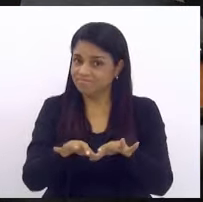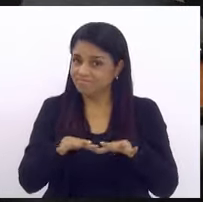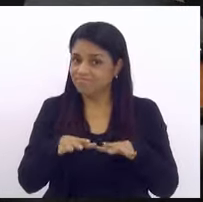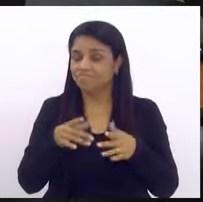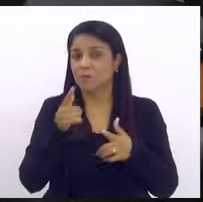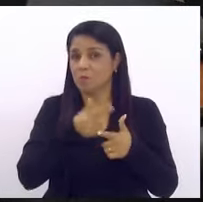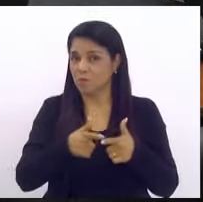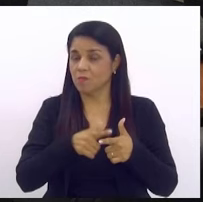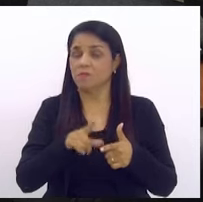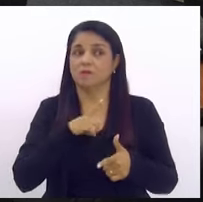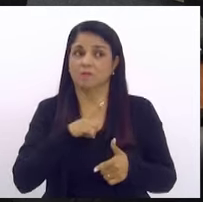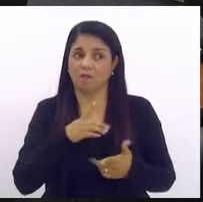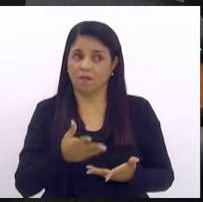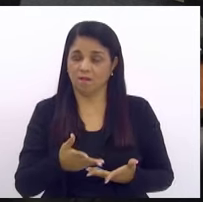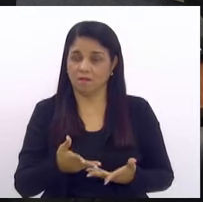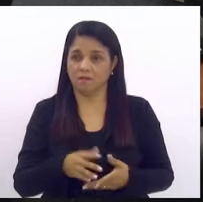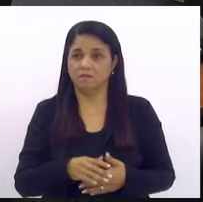microfone, hein?